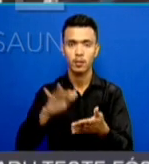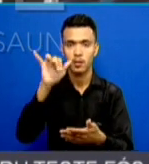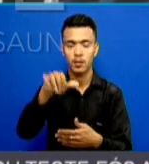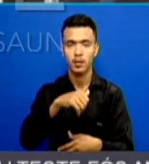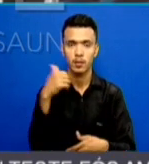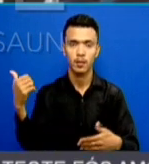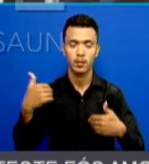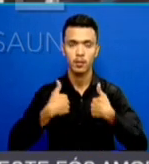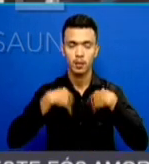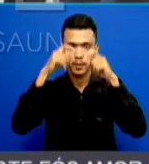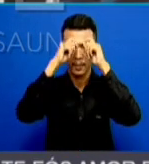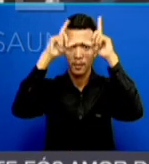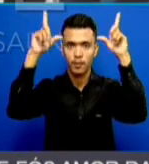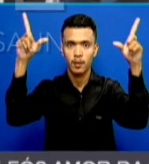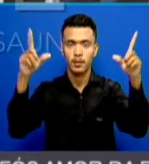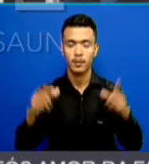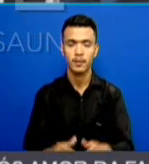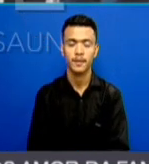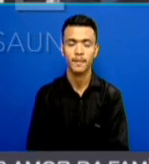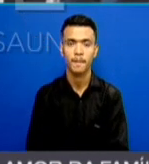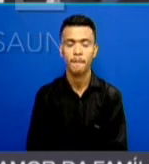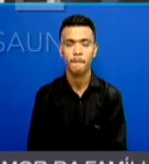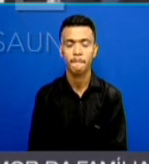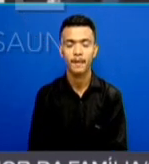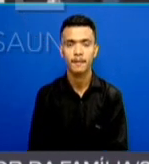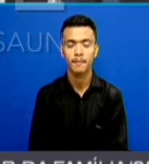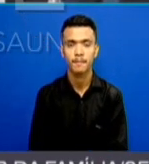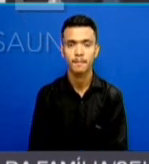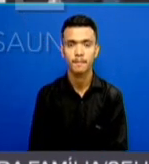Timor-Leste. Aliança Nunes, Amaru Ornai, ba RTTL.